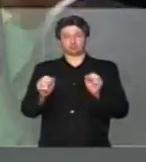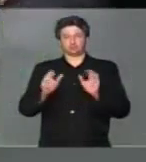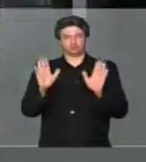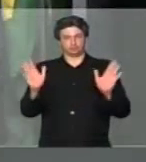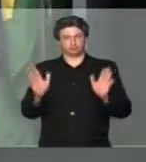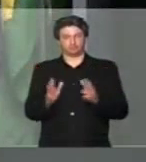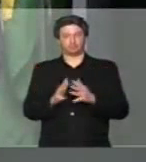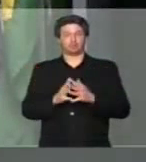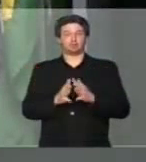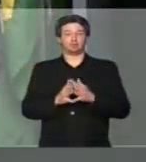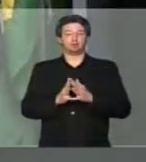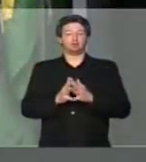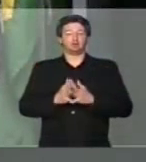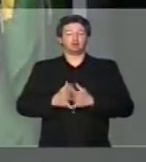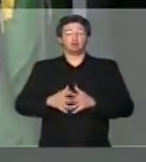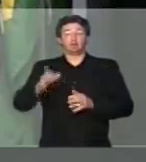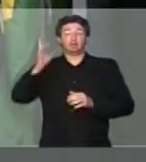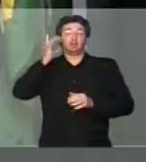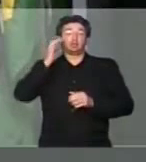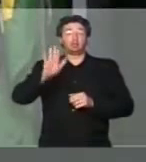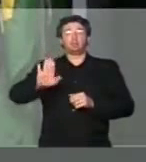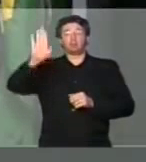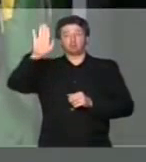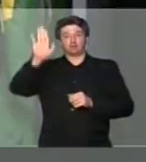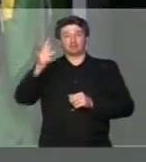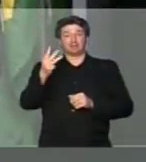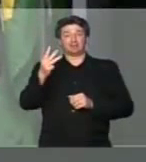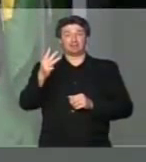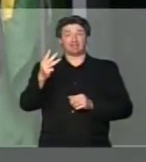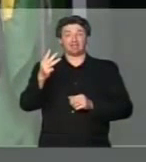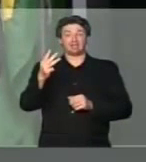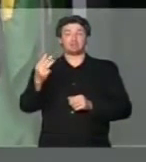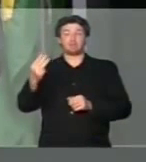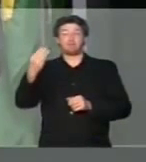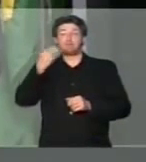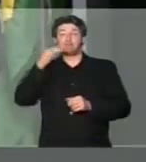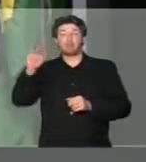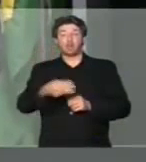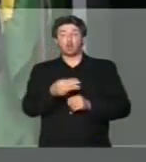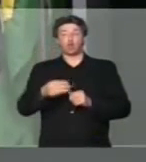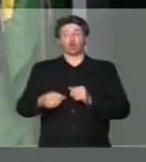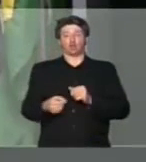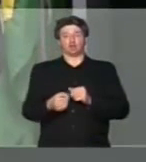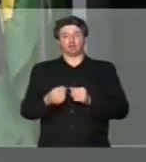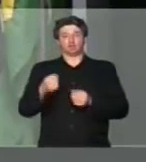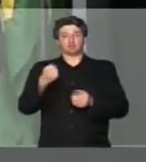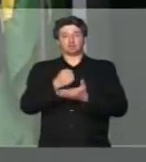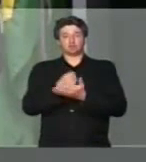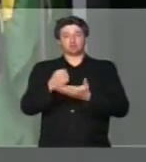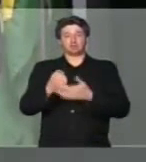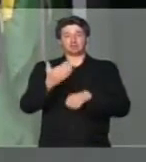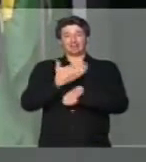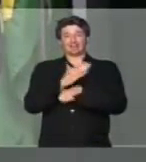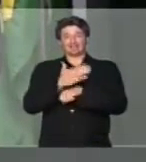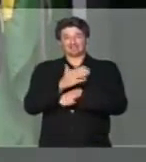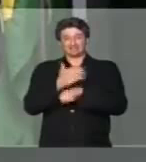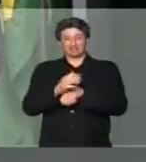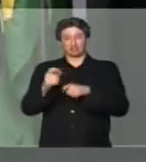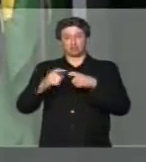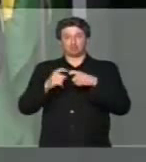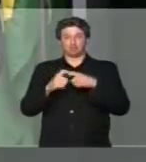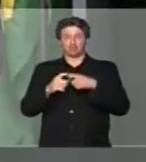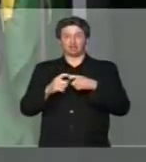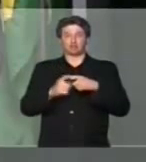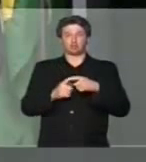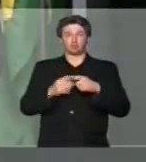Dilma prometeu 3 milhões de residências na terceira etapa do Minha Casa Minha